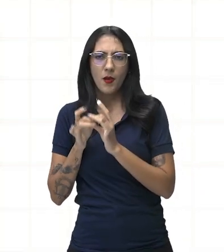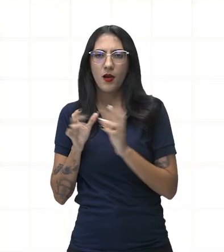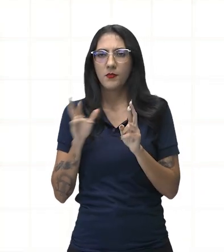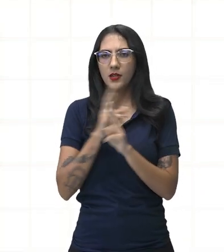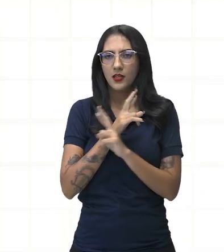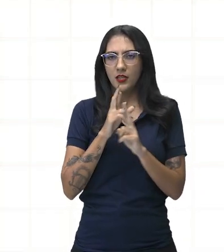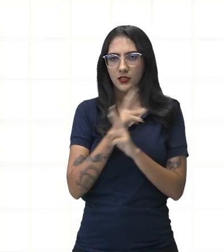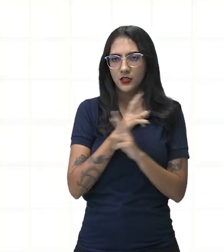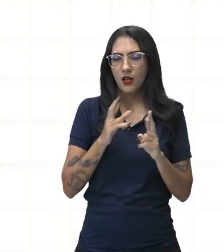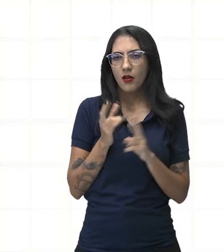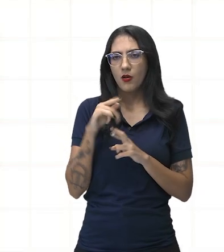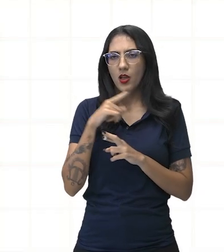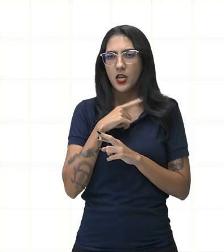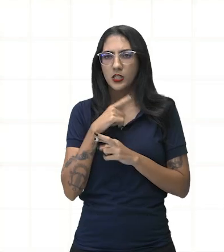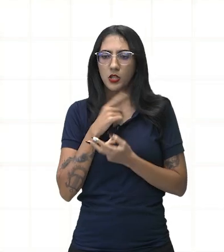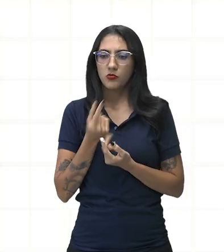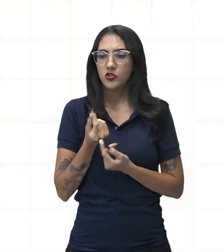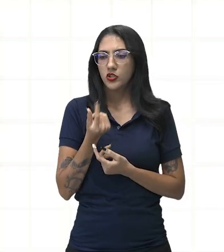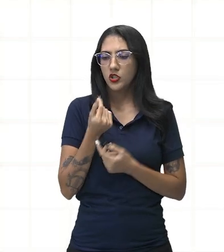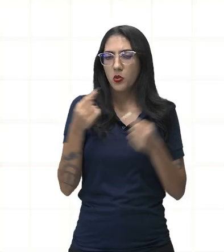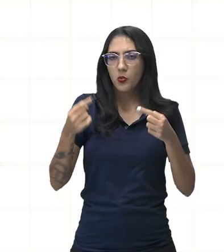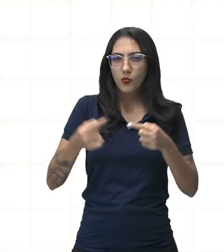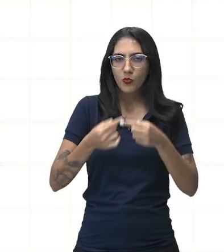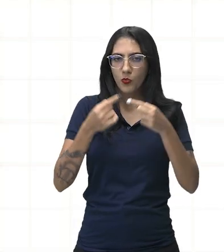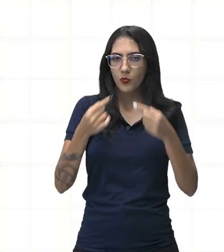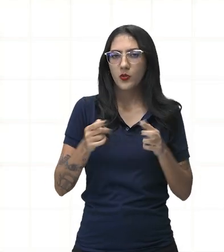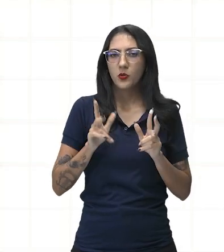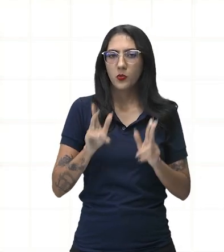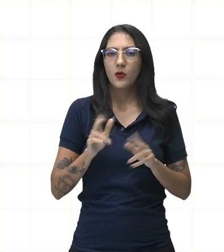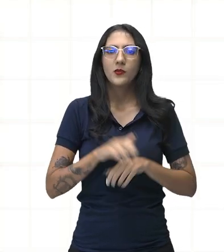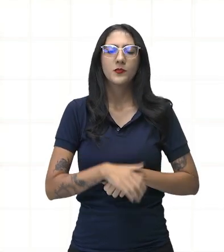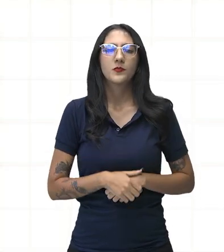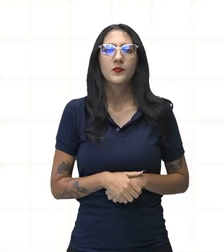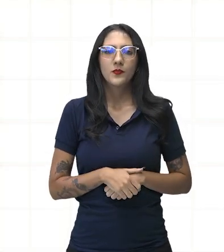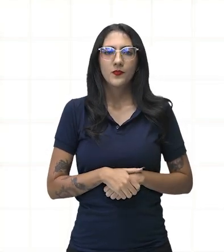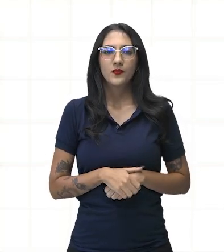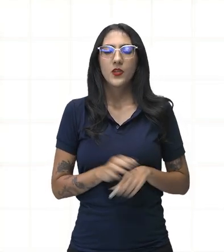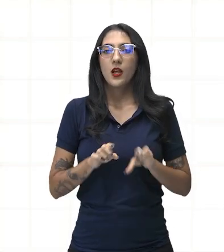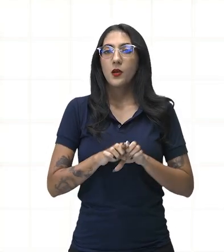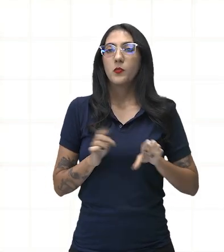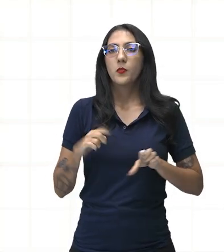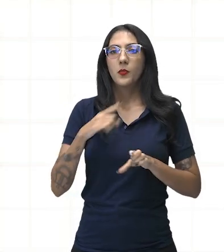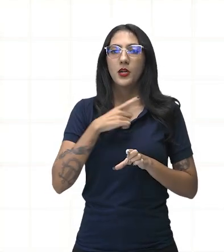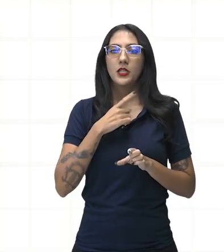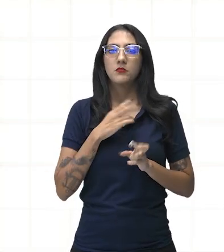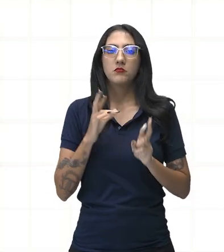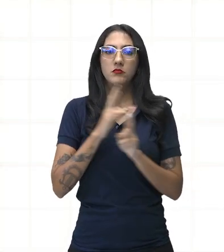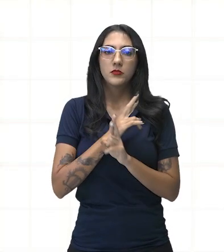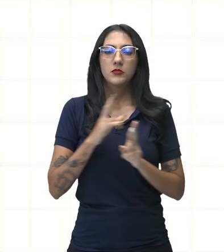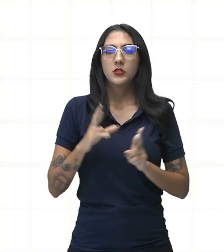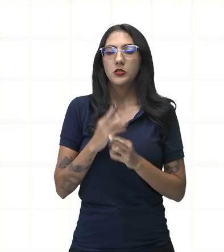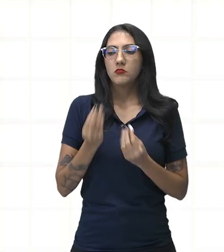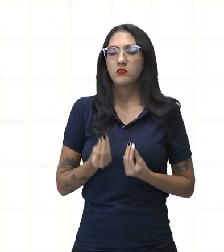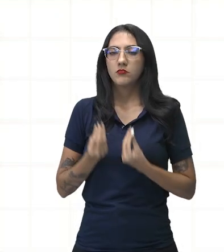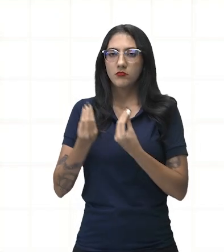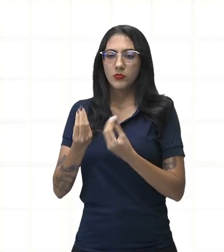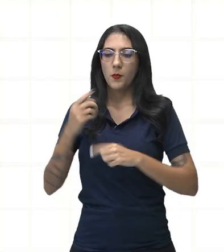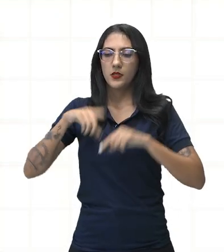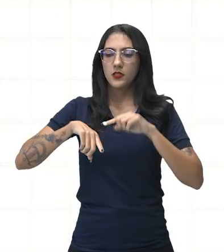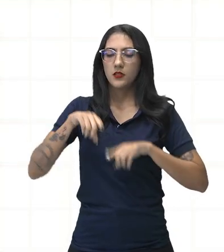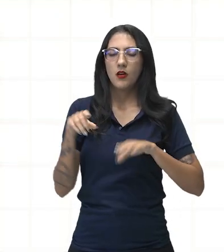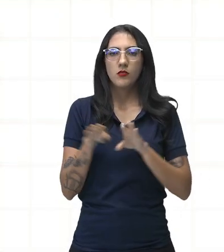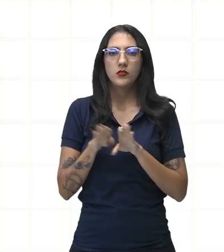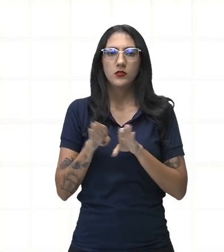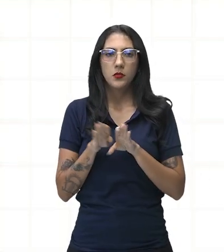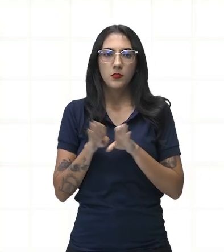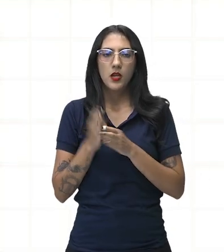acabam colocando ali o mesmo valor, tá? Já que as empresas, elas acabam buscando oferecer produtos e